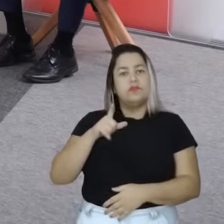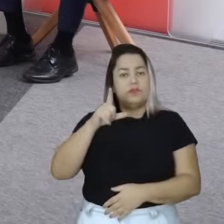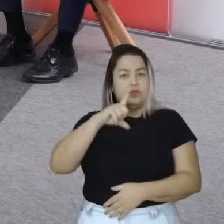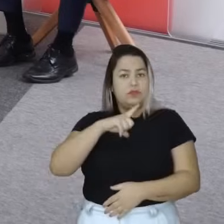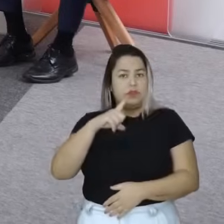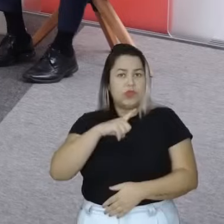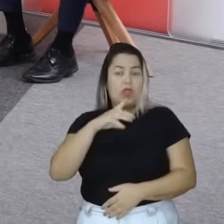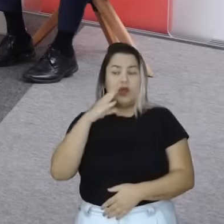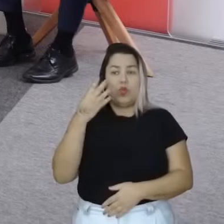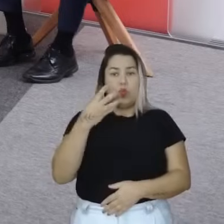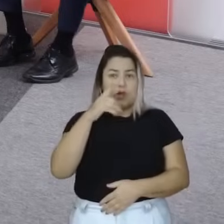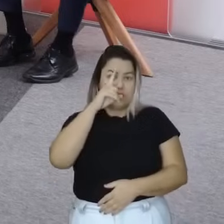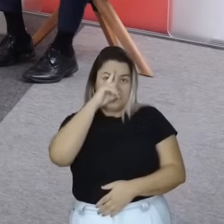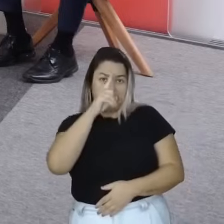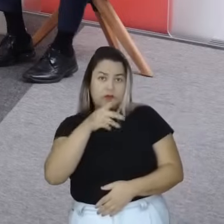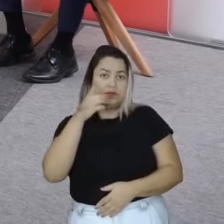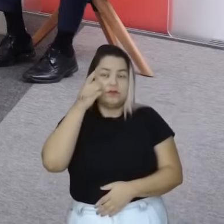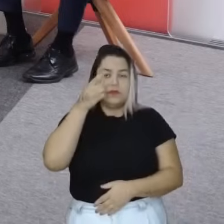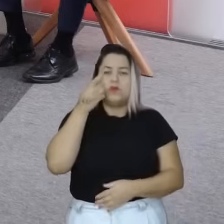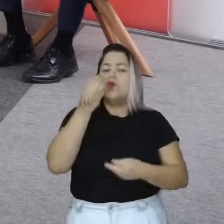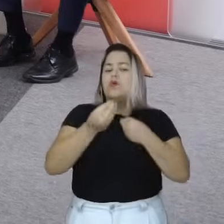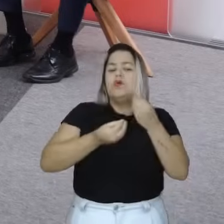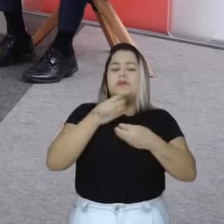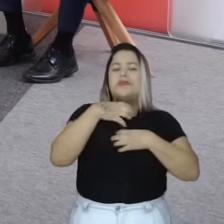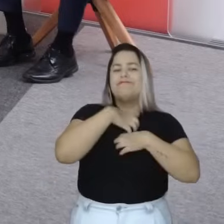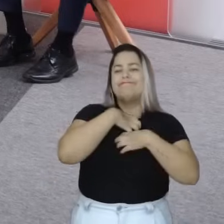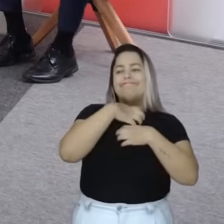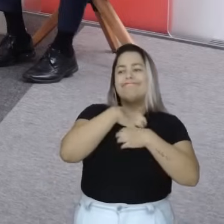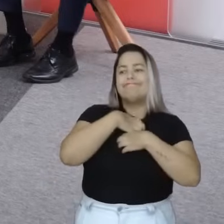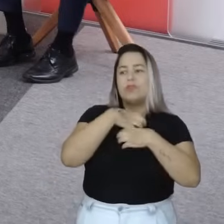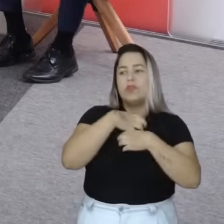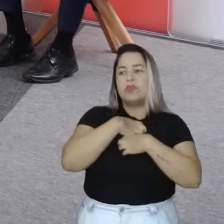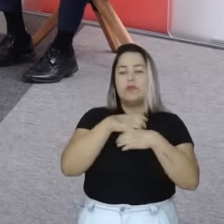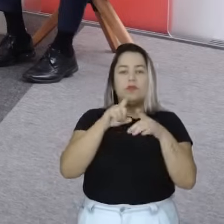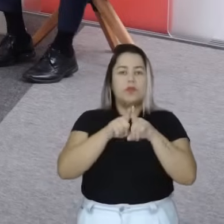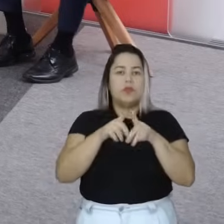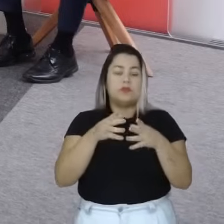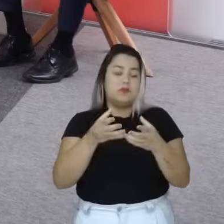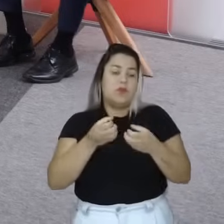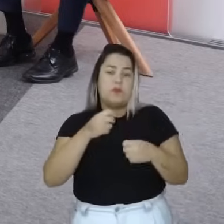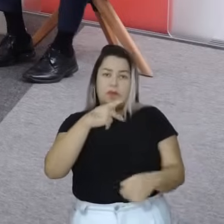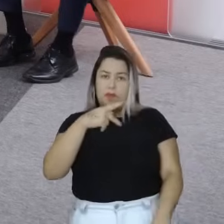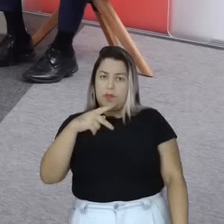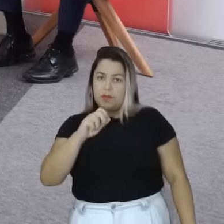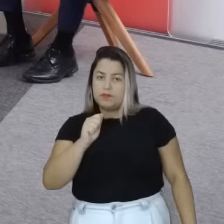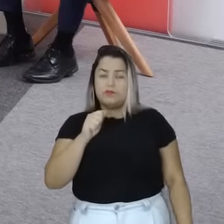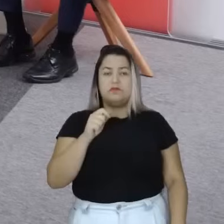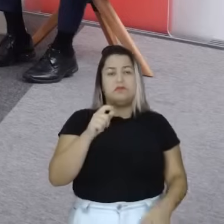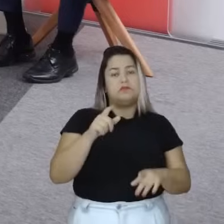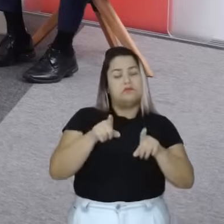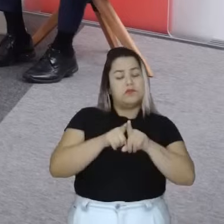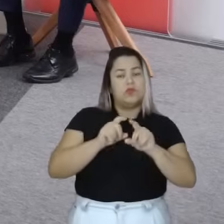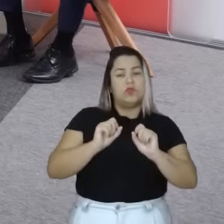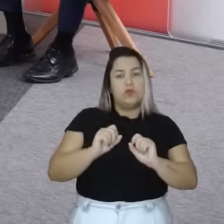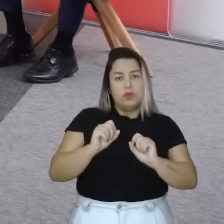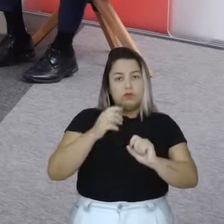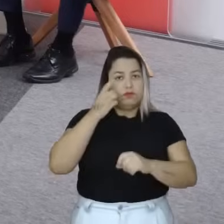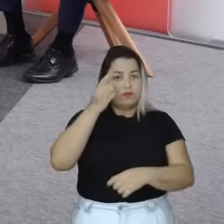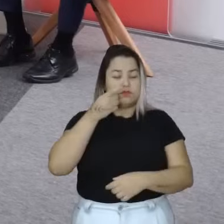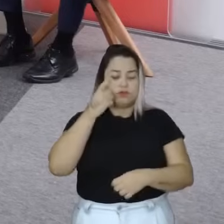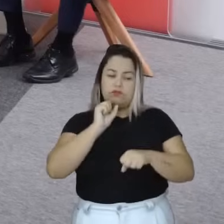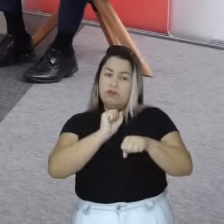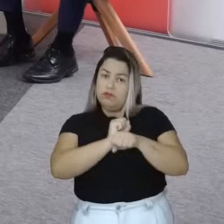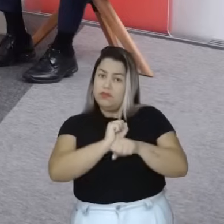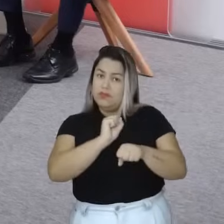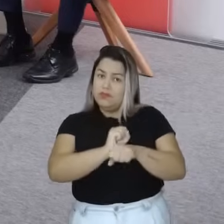mandato de deputado, como ele se sentiu ali a recepcionar esse PPA, qual a impressão dos parlamentares e o que ele espera,